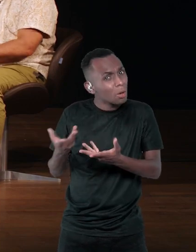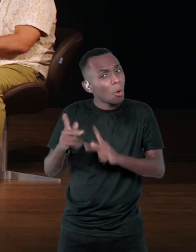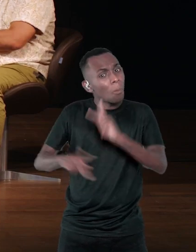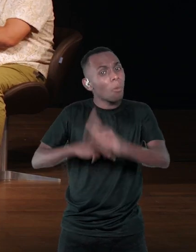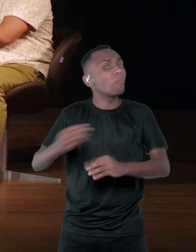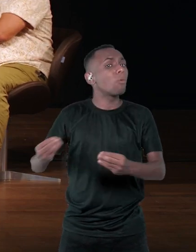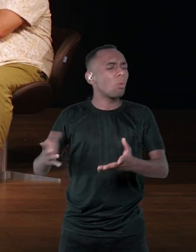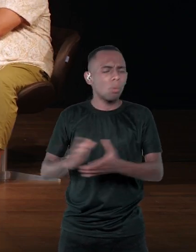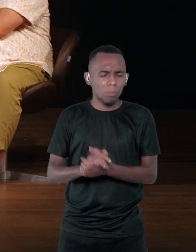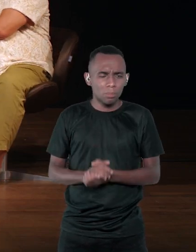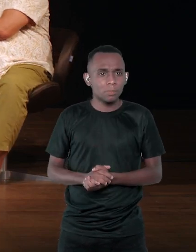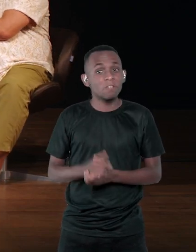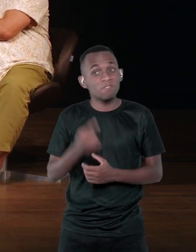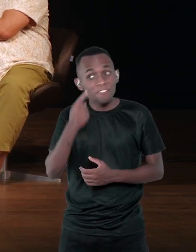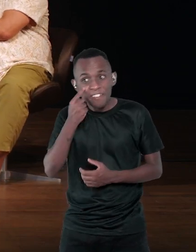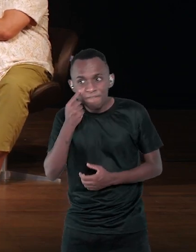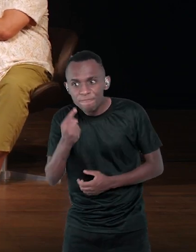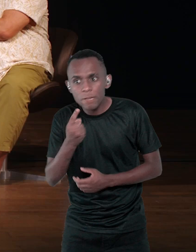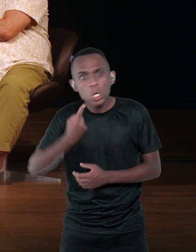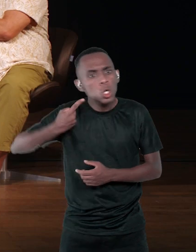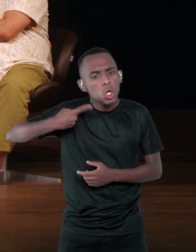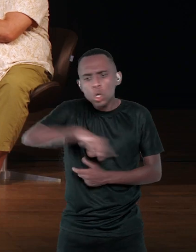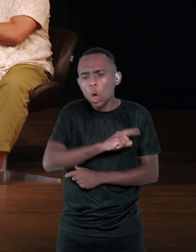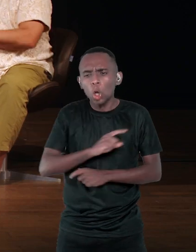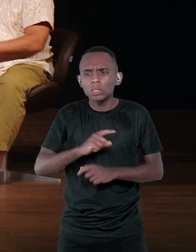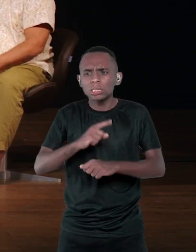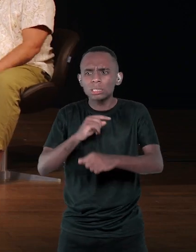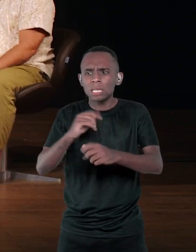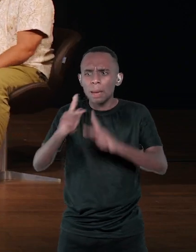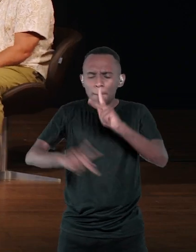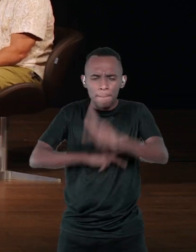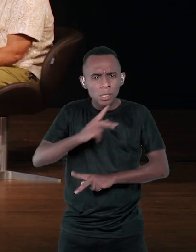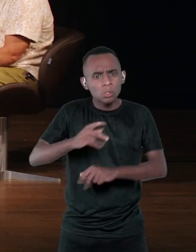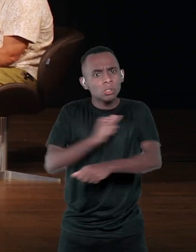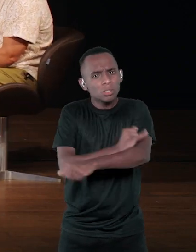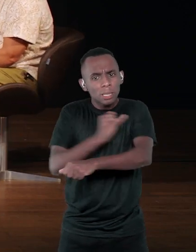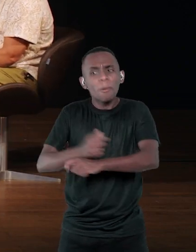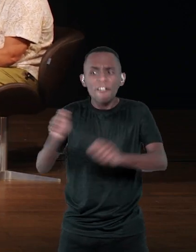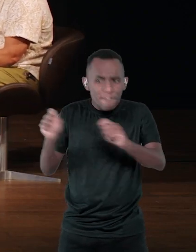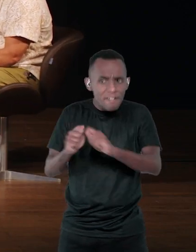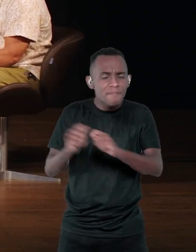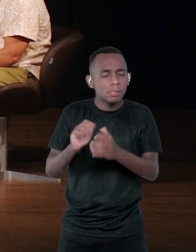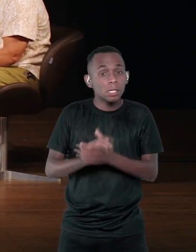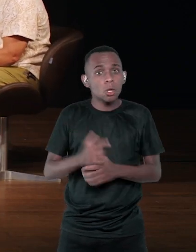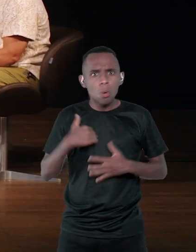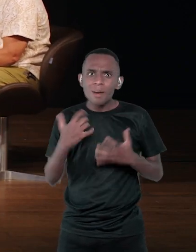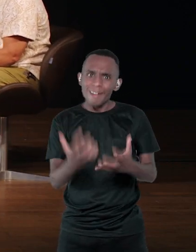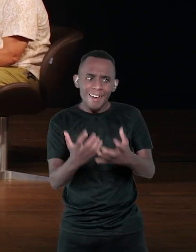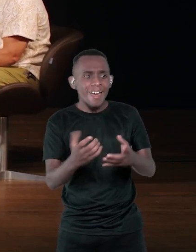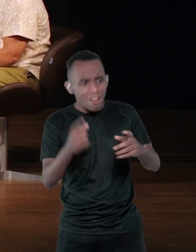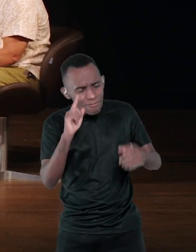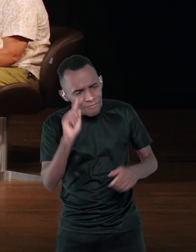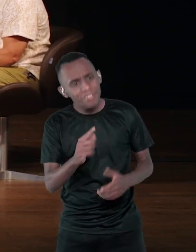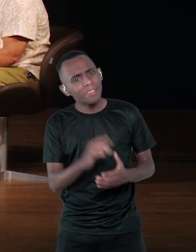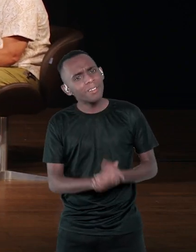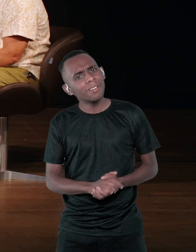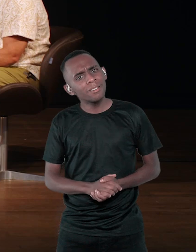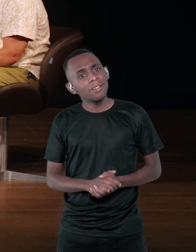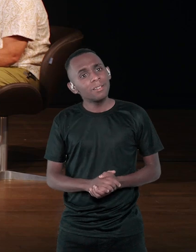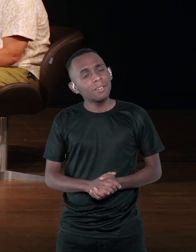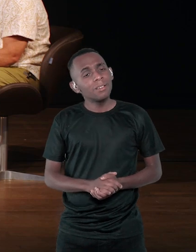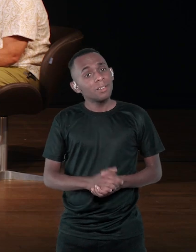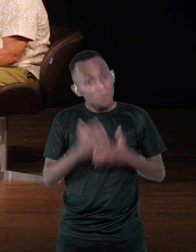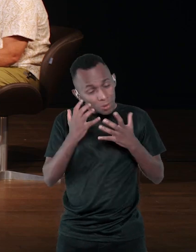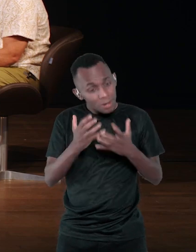é que é isso? Não, você vai ver o que nós vamos fazer aqui. Eu falei, eu quero ver o que vocês vão fazer aí. Eu quero que essa ameaça